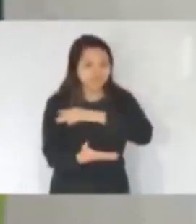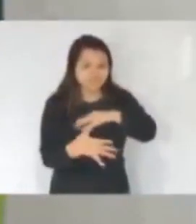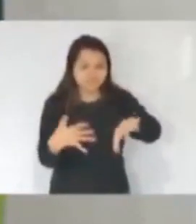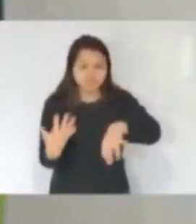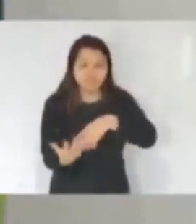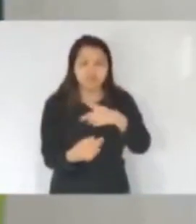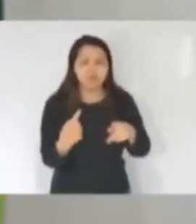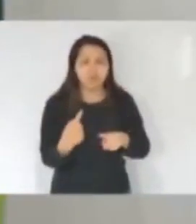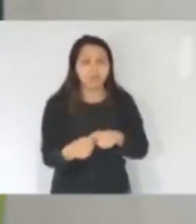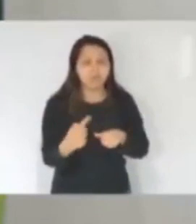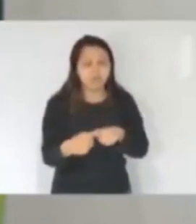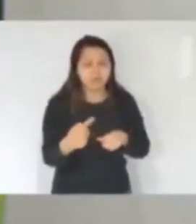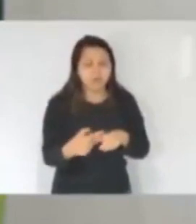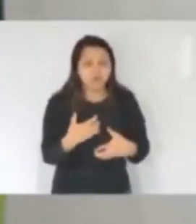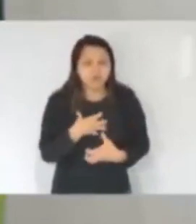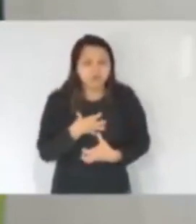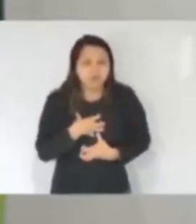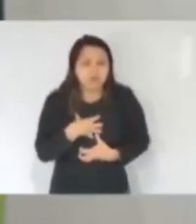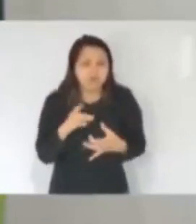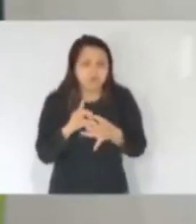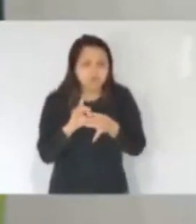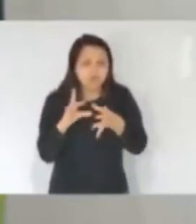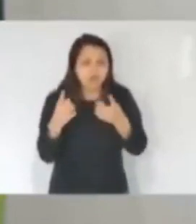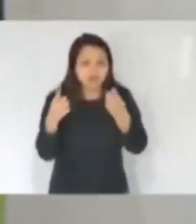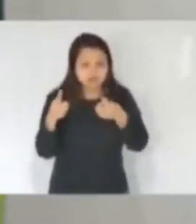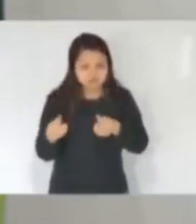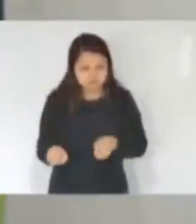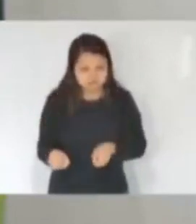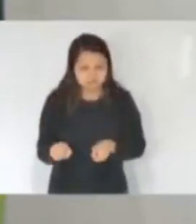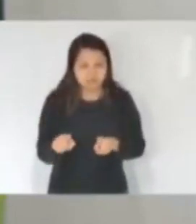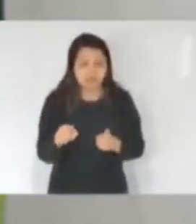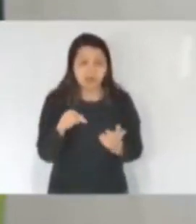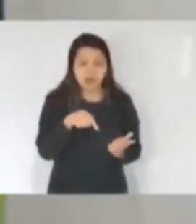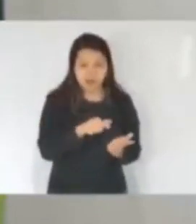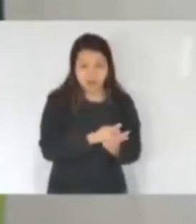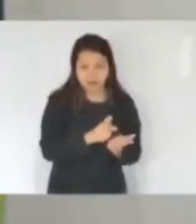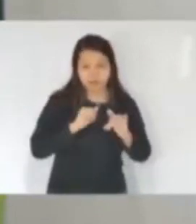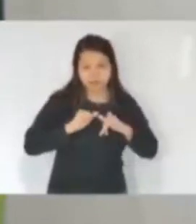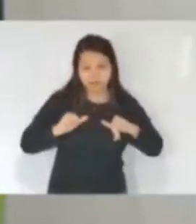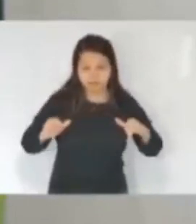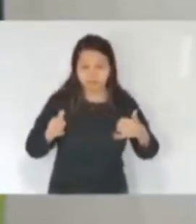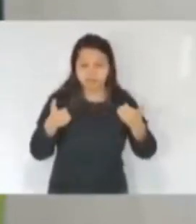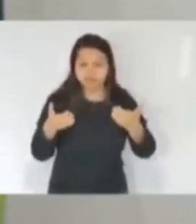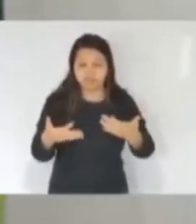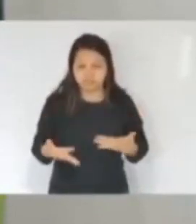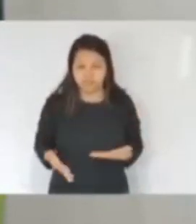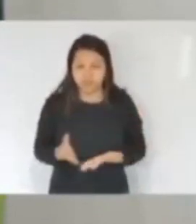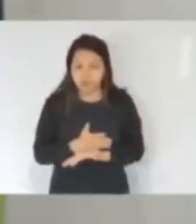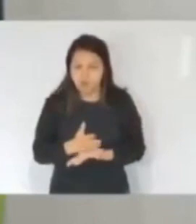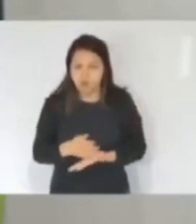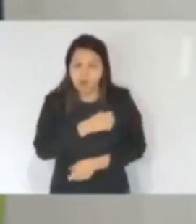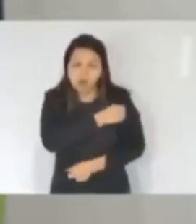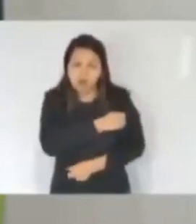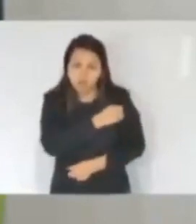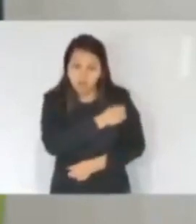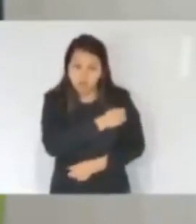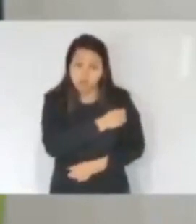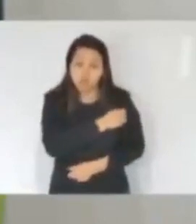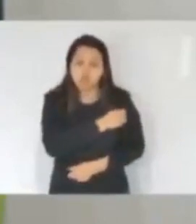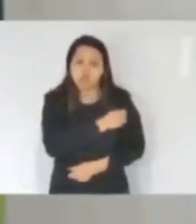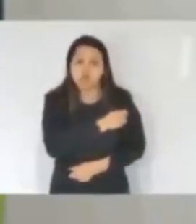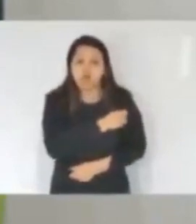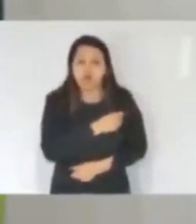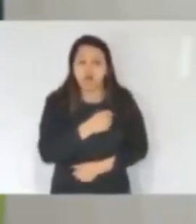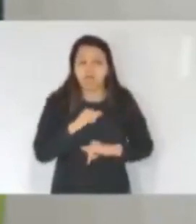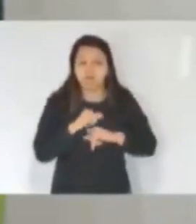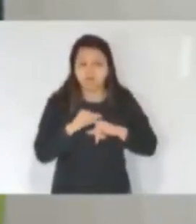espírito antidemocrático da esquerda. Olha o que diz a nota. Estudantes denunciam que foram coagidos por alunos do Departamento de Ciências Humanas, não